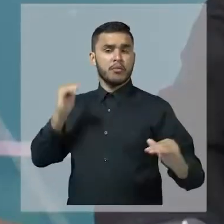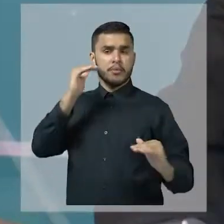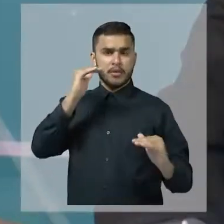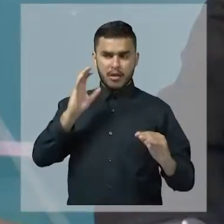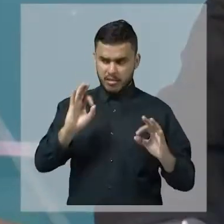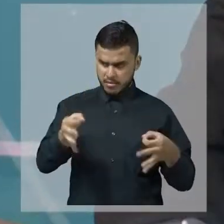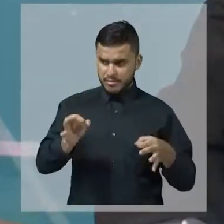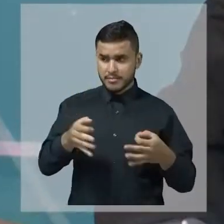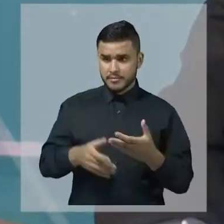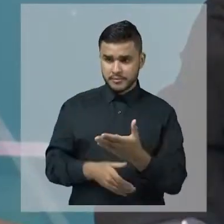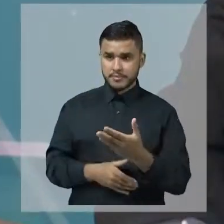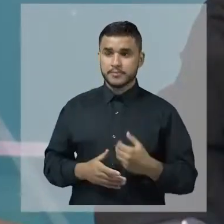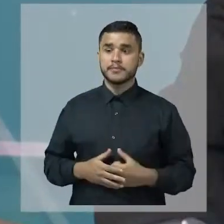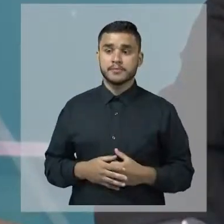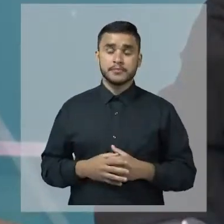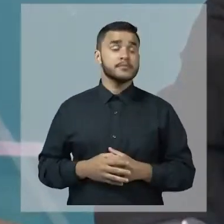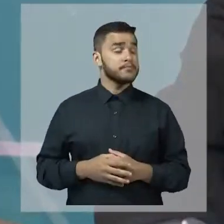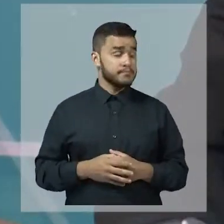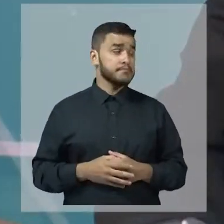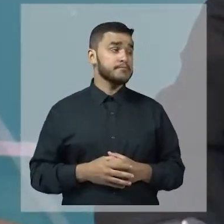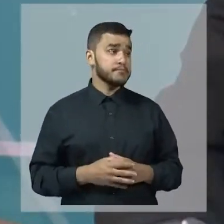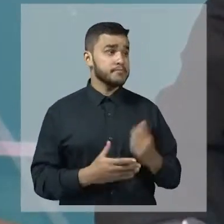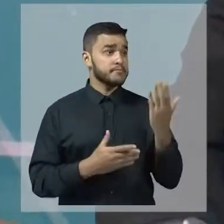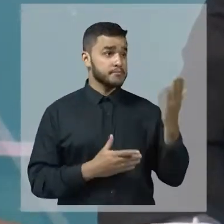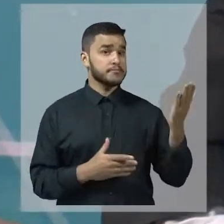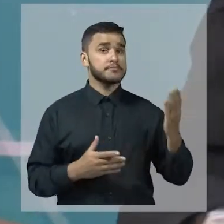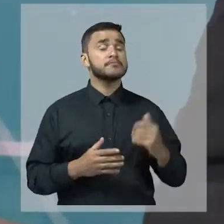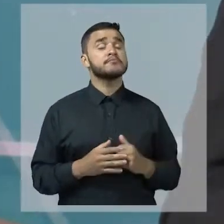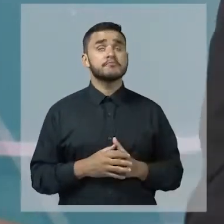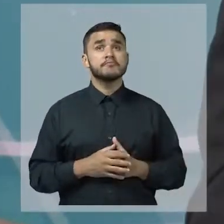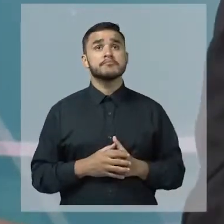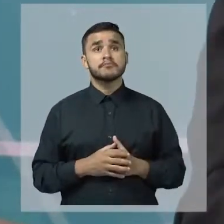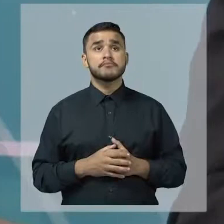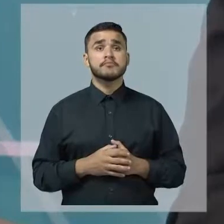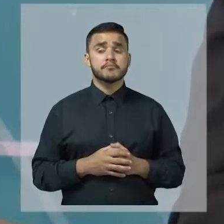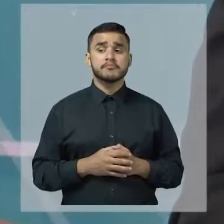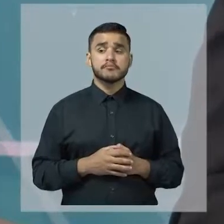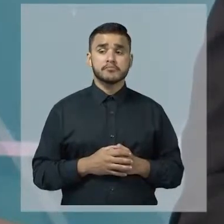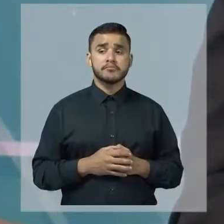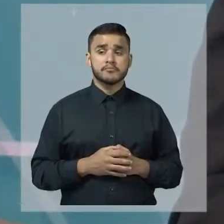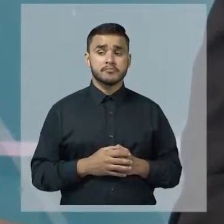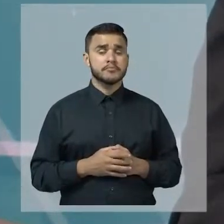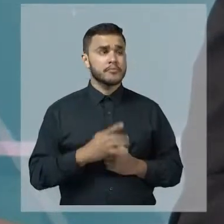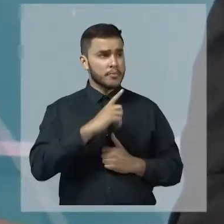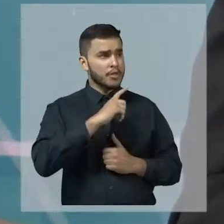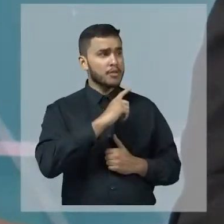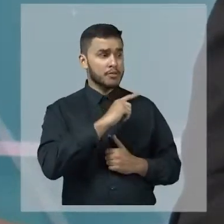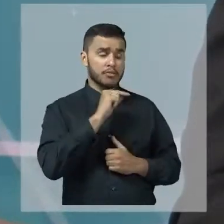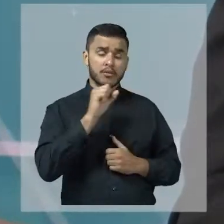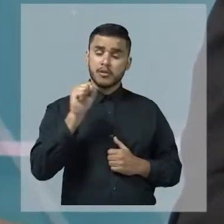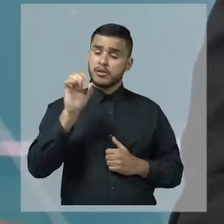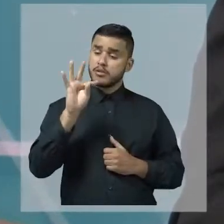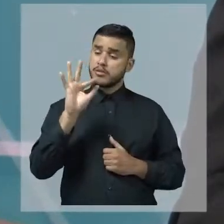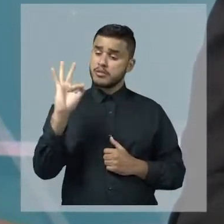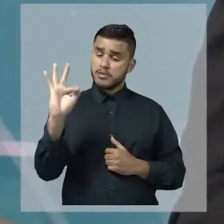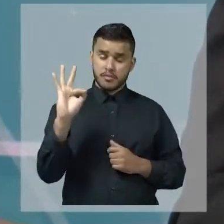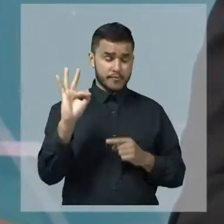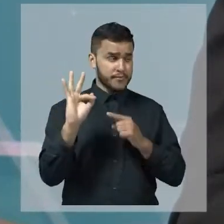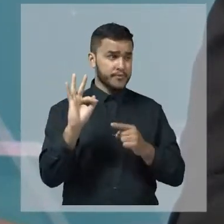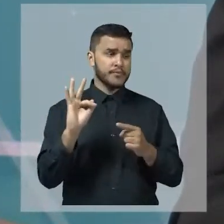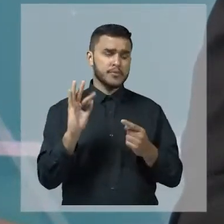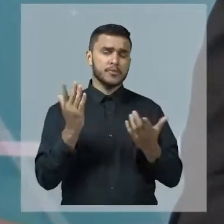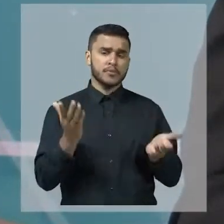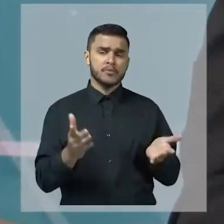Bom, a Suprema Corte, ela tem certos ritos que fazem a